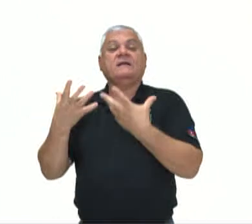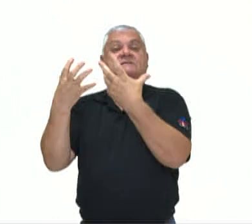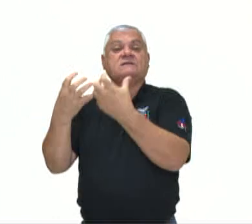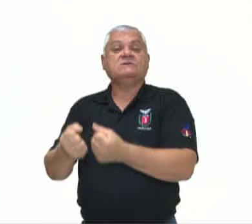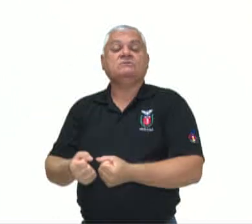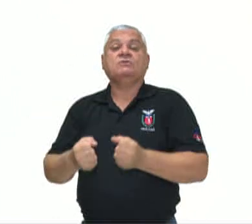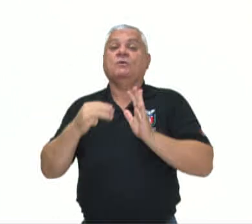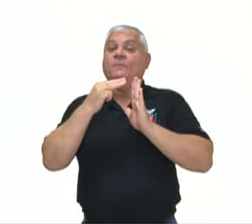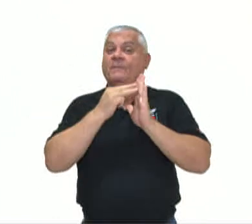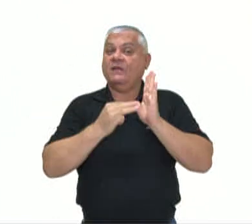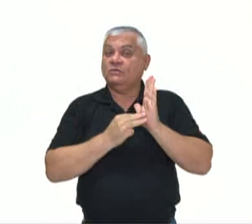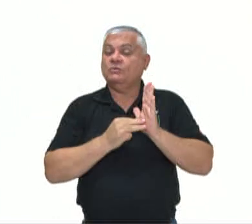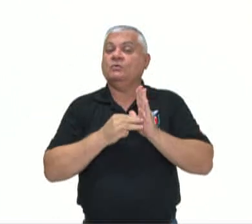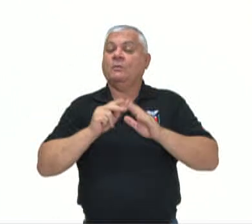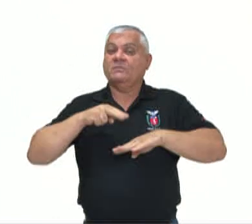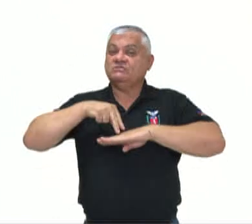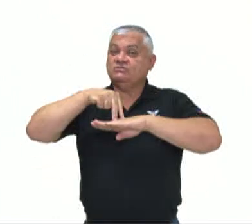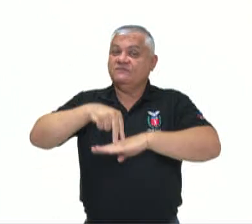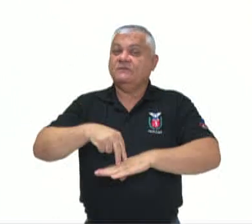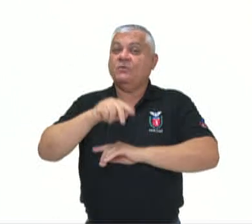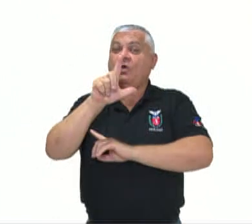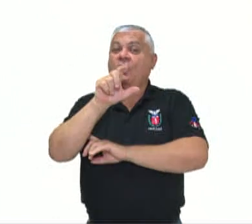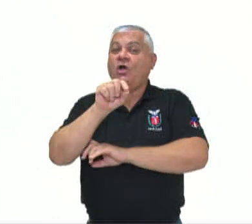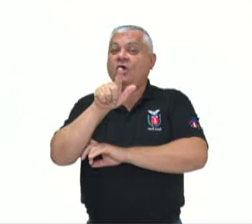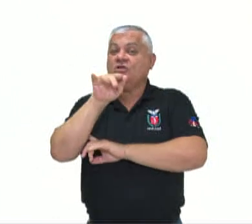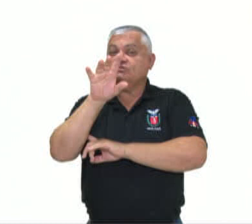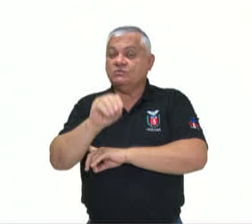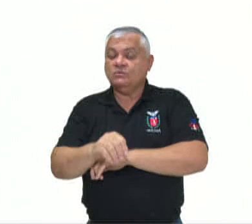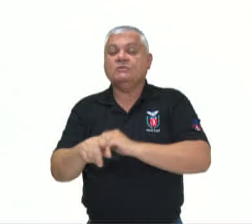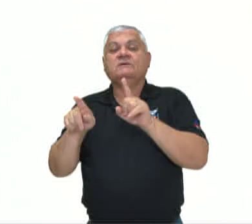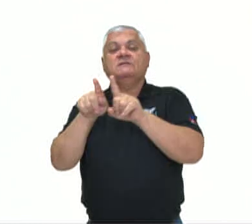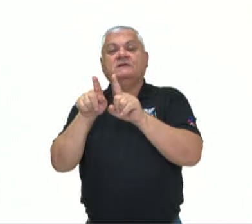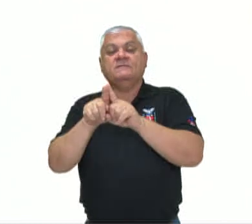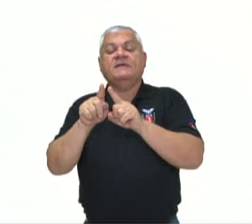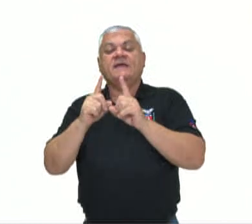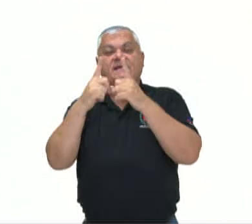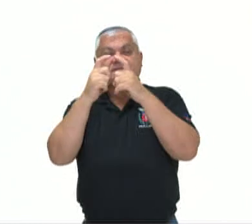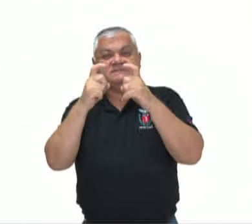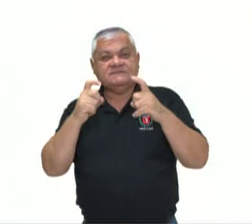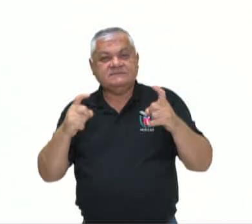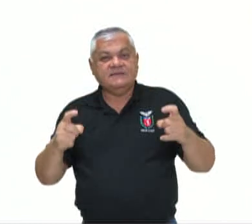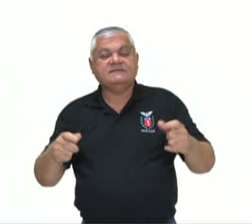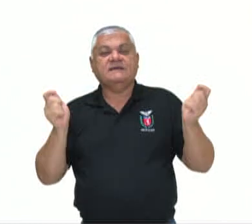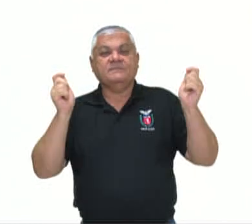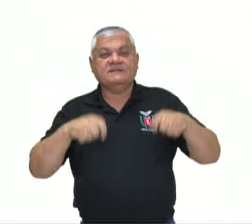método do positivismo lógico e submetendo a ciência ao critério da